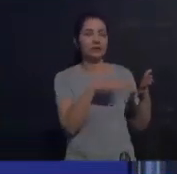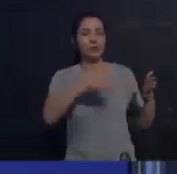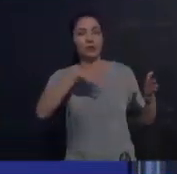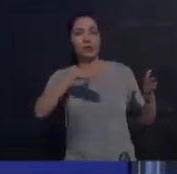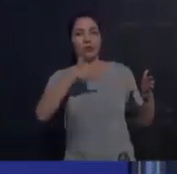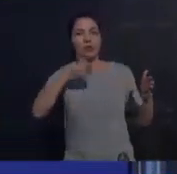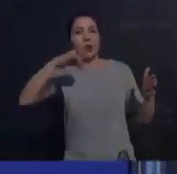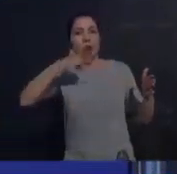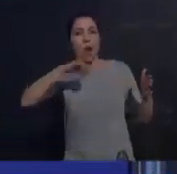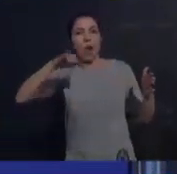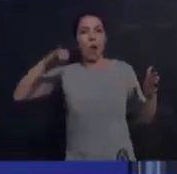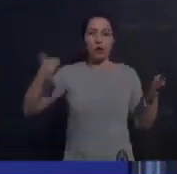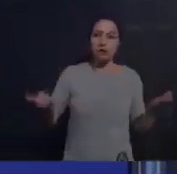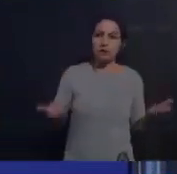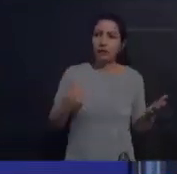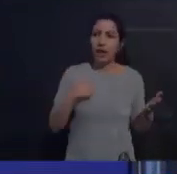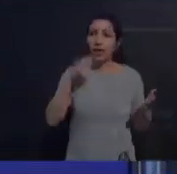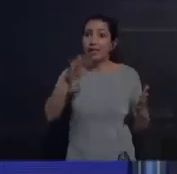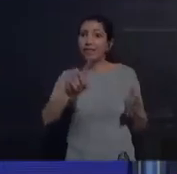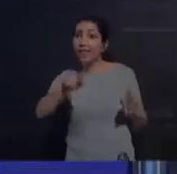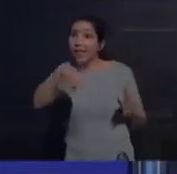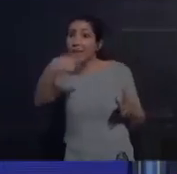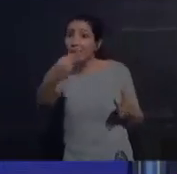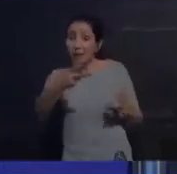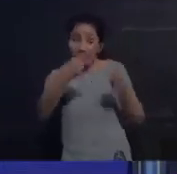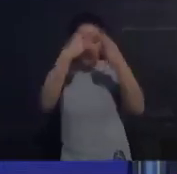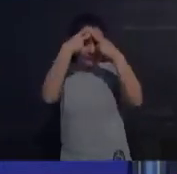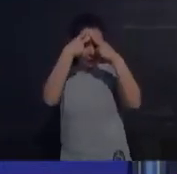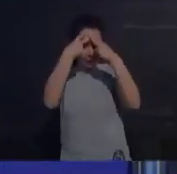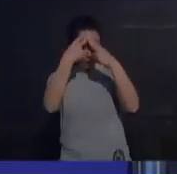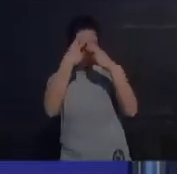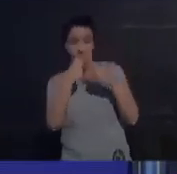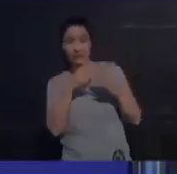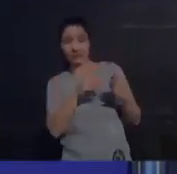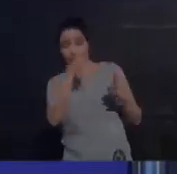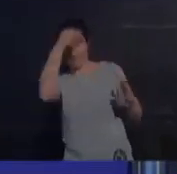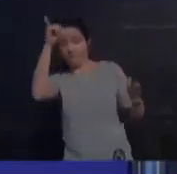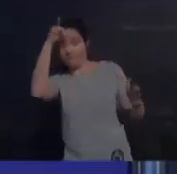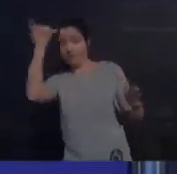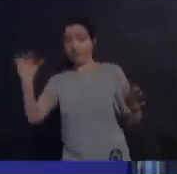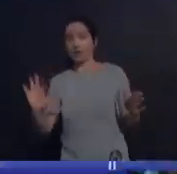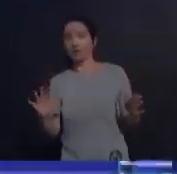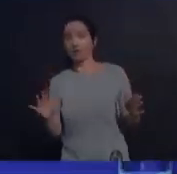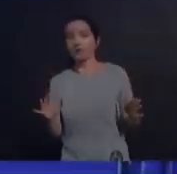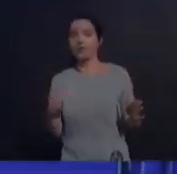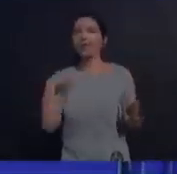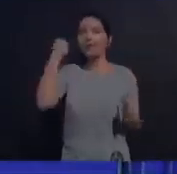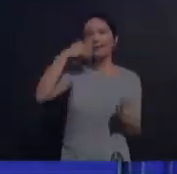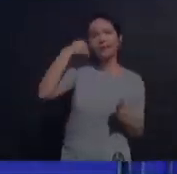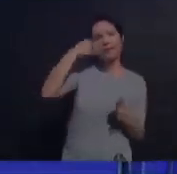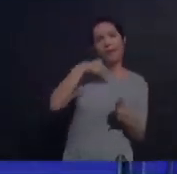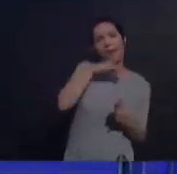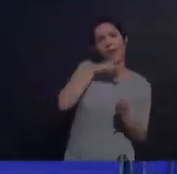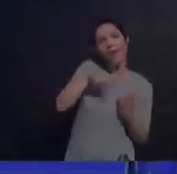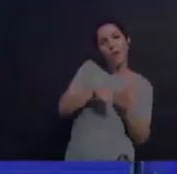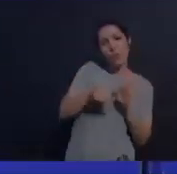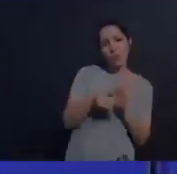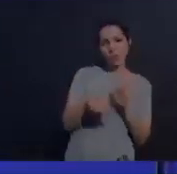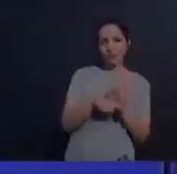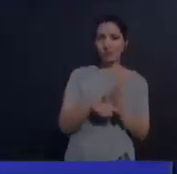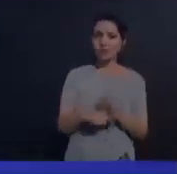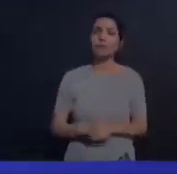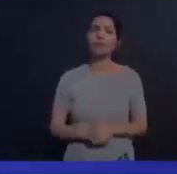choque então eu vou ficar com medo de colocar o dedo aqui novamente no vovó porque foi uma experiência ruim na minha vida